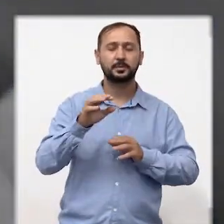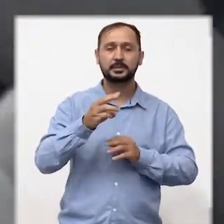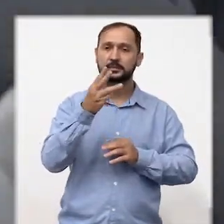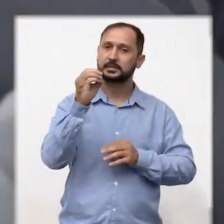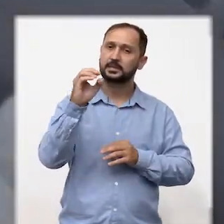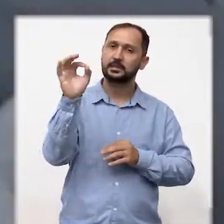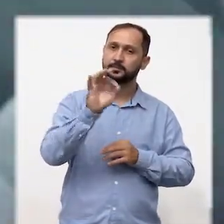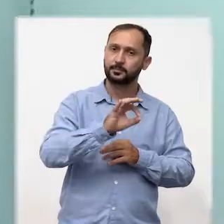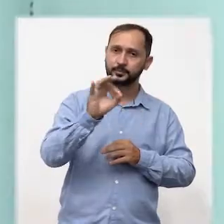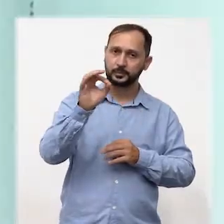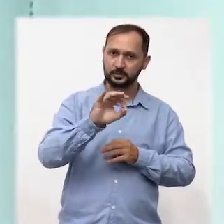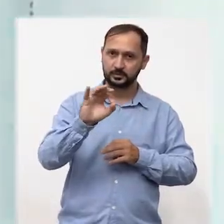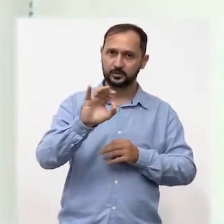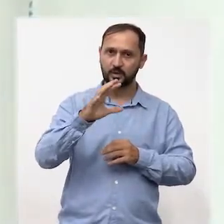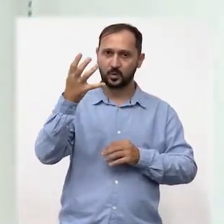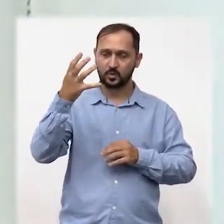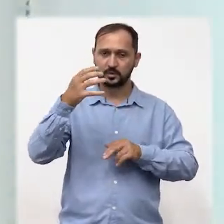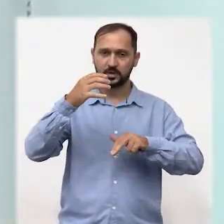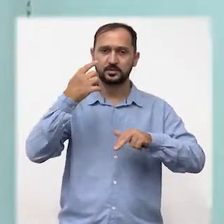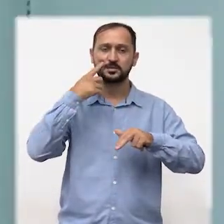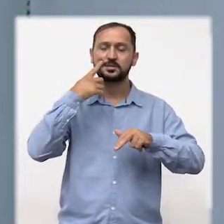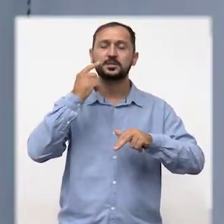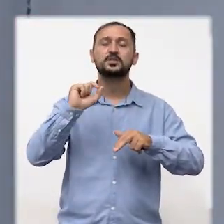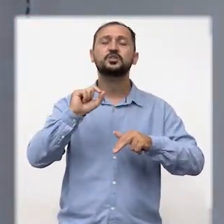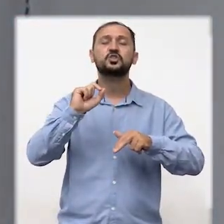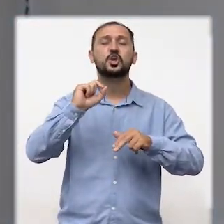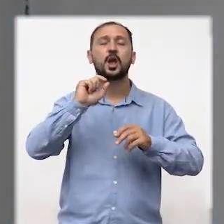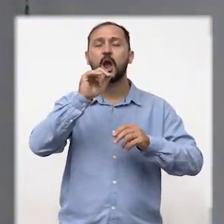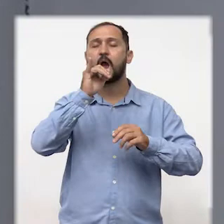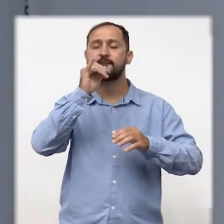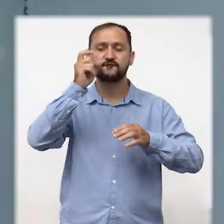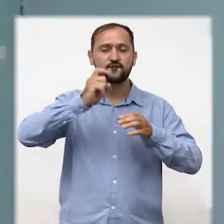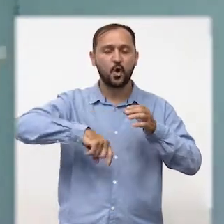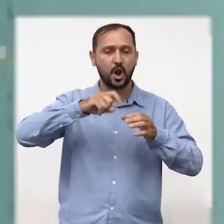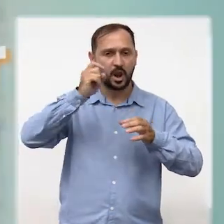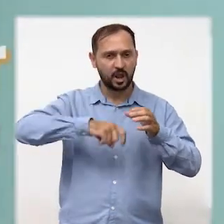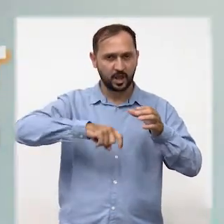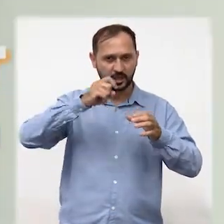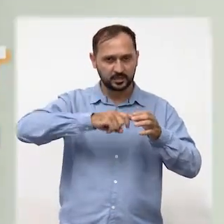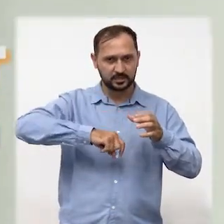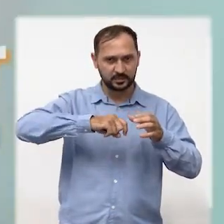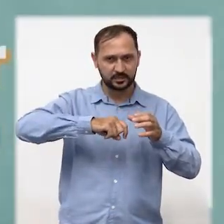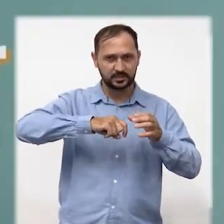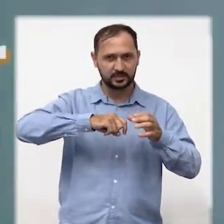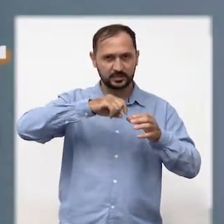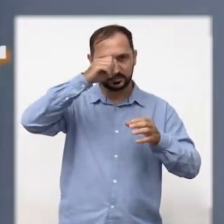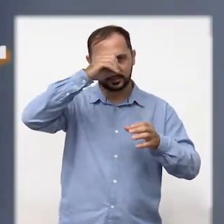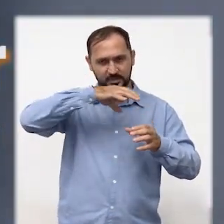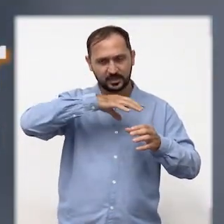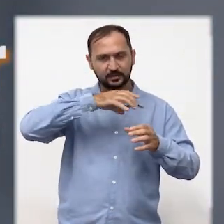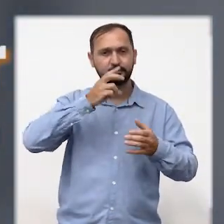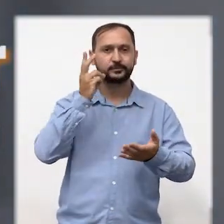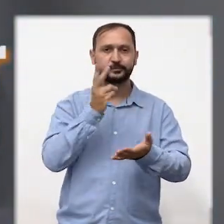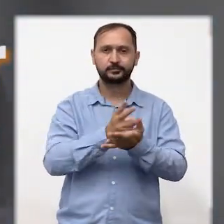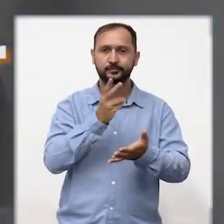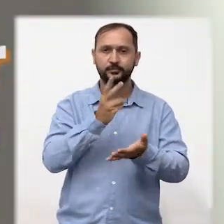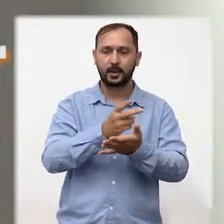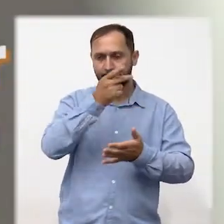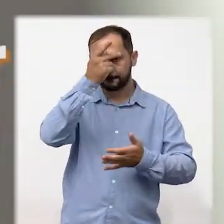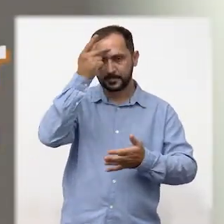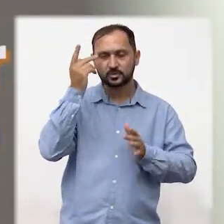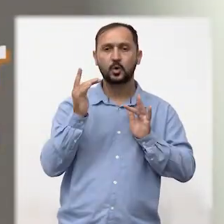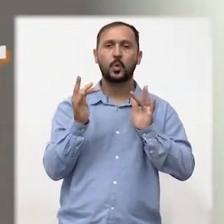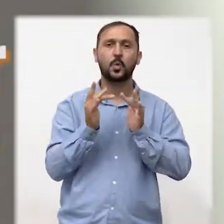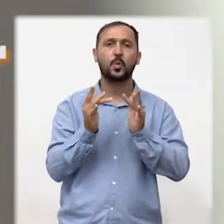das situações de violência sexual ocorrem de forma repetida. O agressor costuma ser algum parente próximo